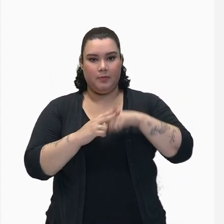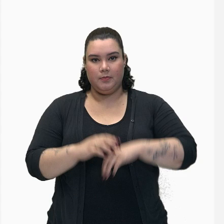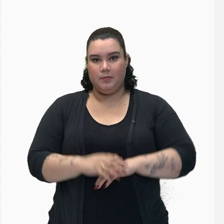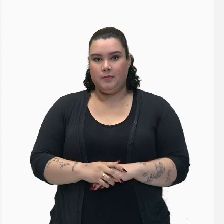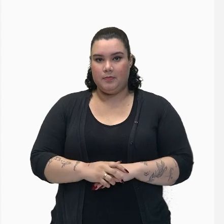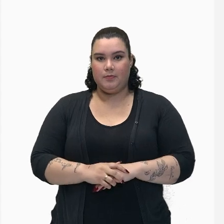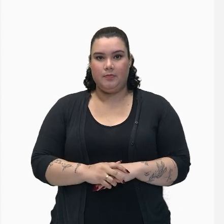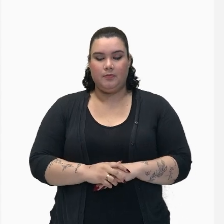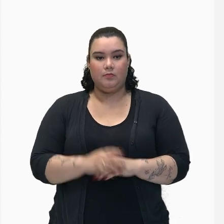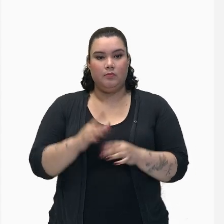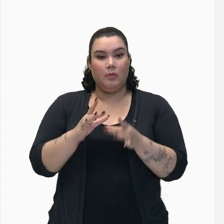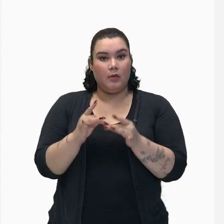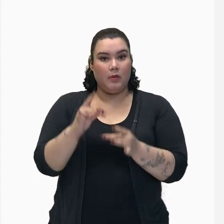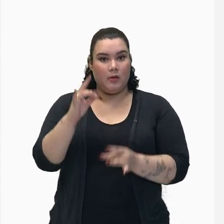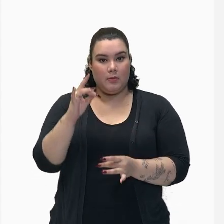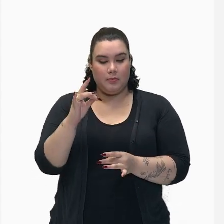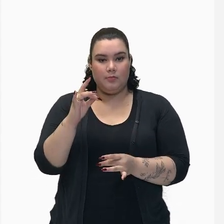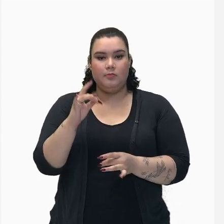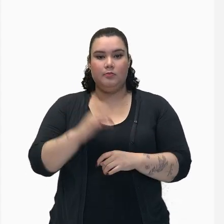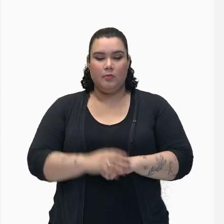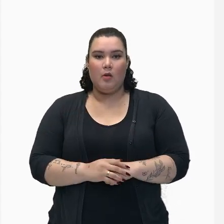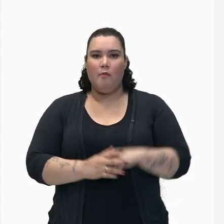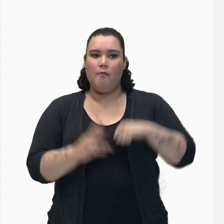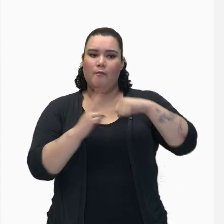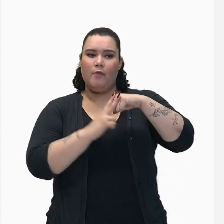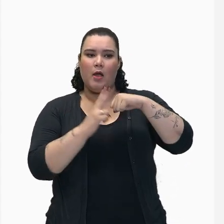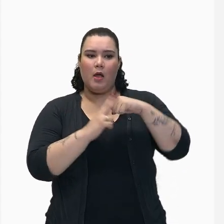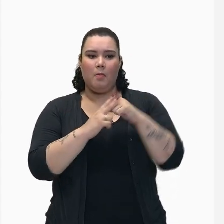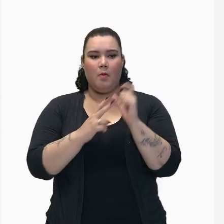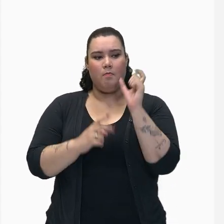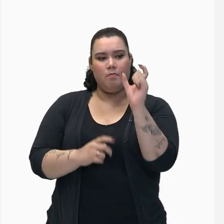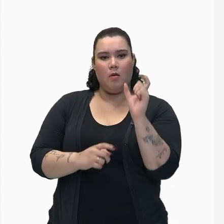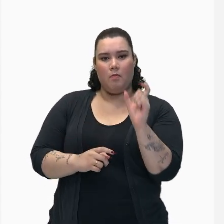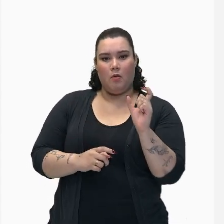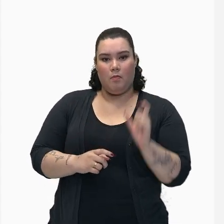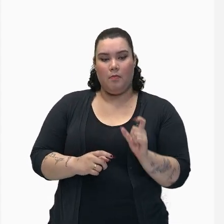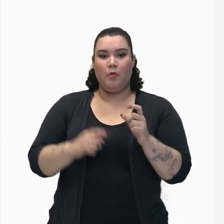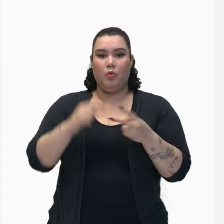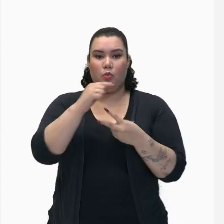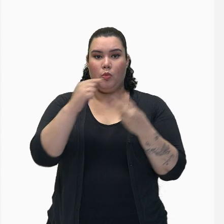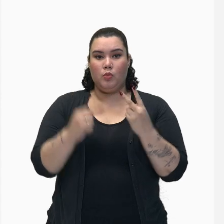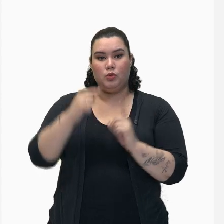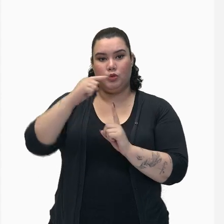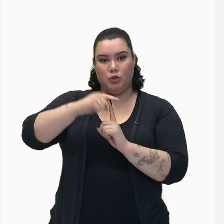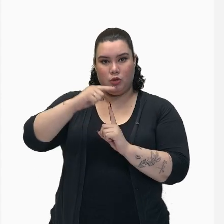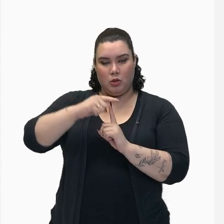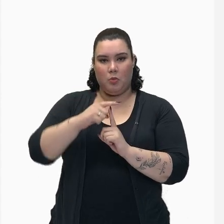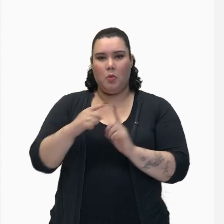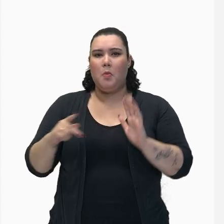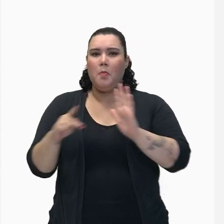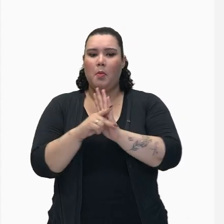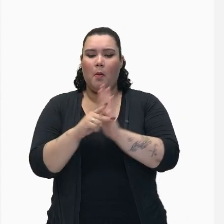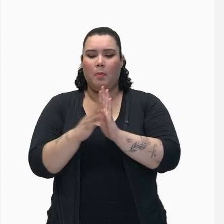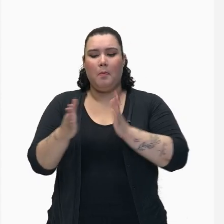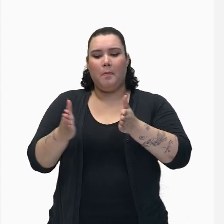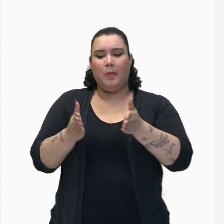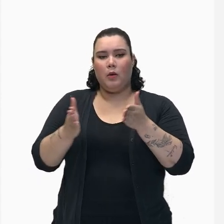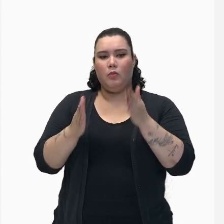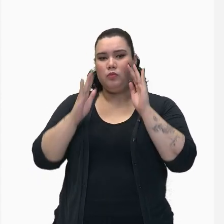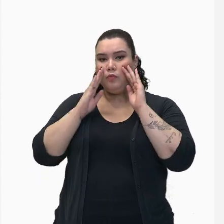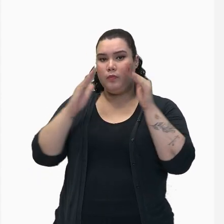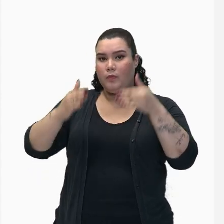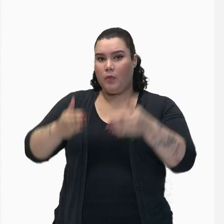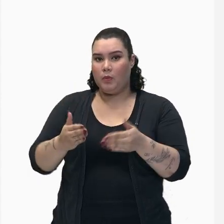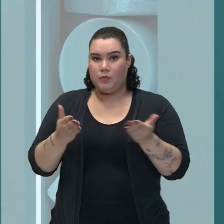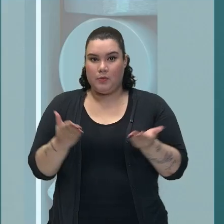indicativo, detalhamento, conjugação de verbos regulares e irregulares no pretérito